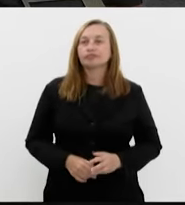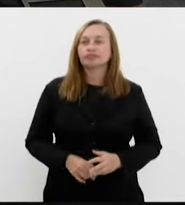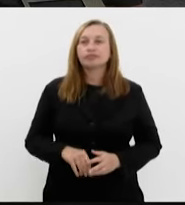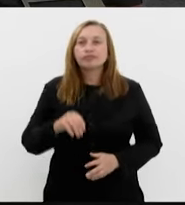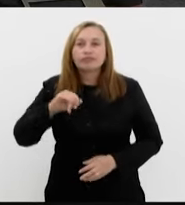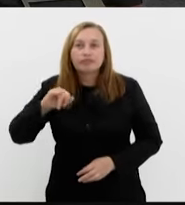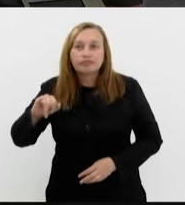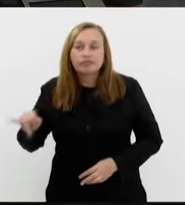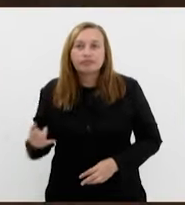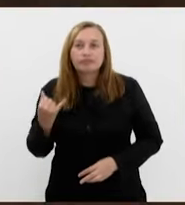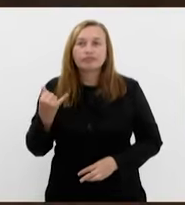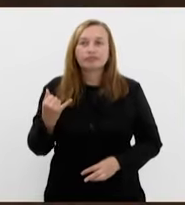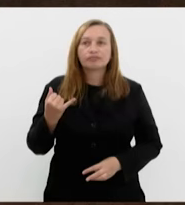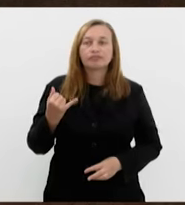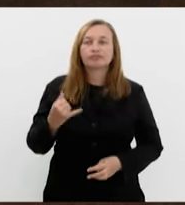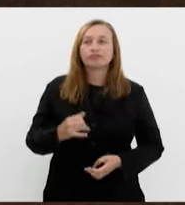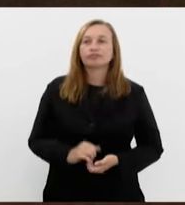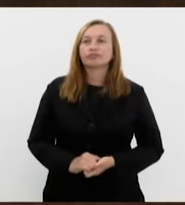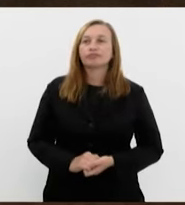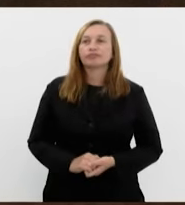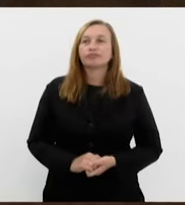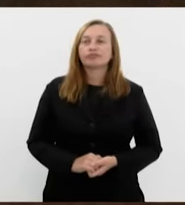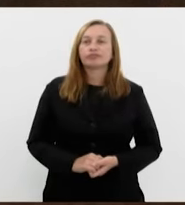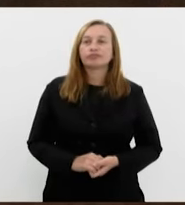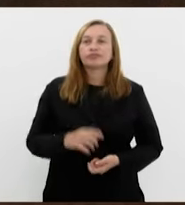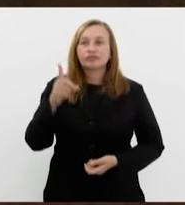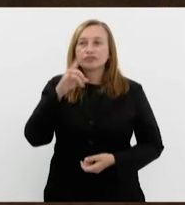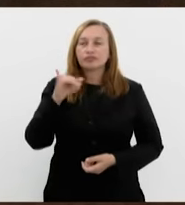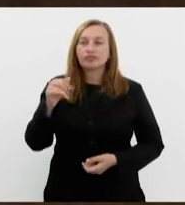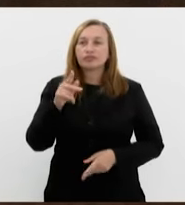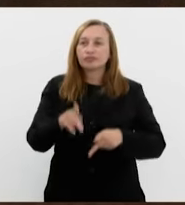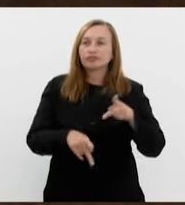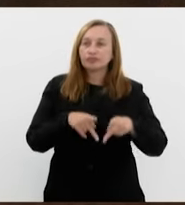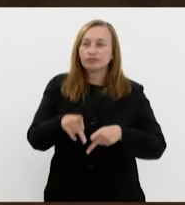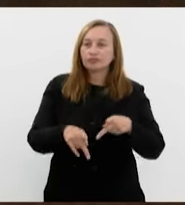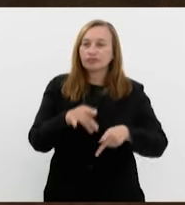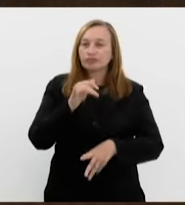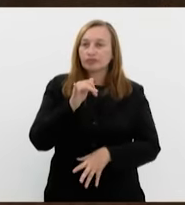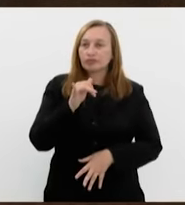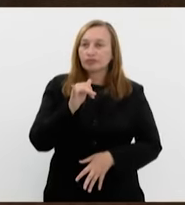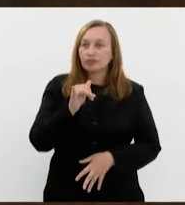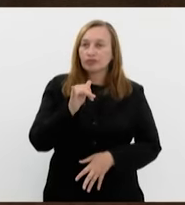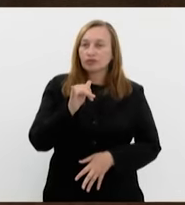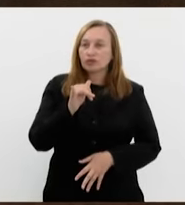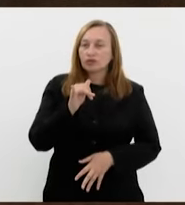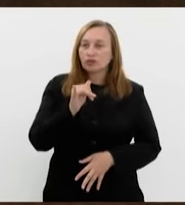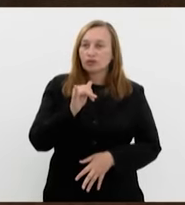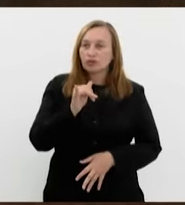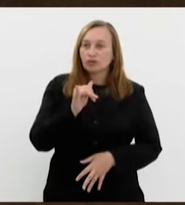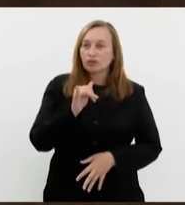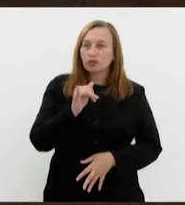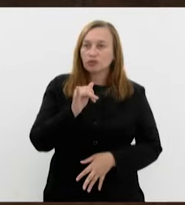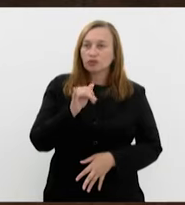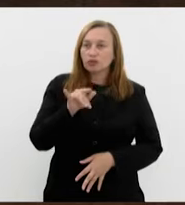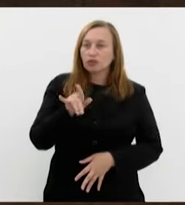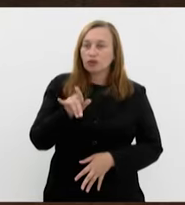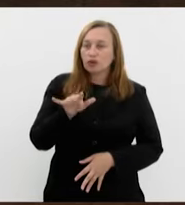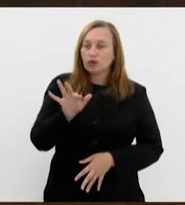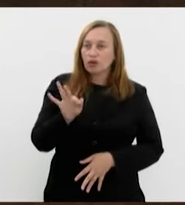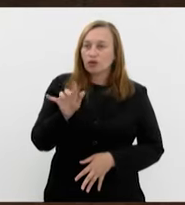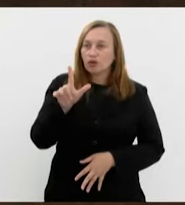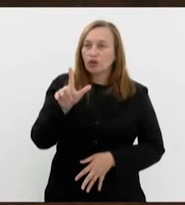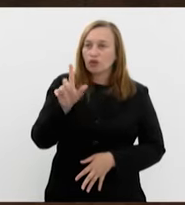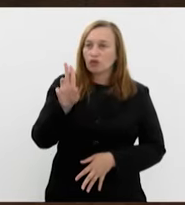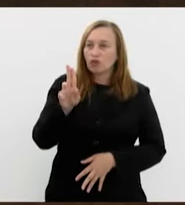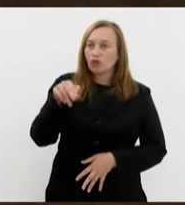aproveitar a deixa do Dia do Povo Fluminense, aliás, abro aspas aqui